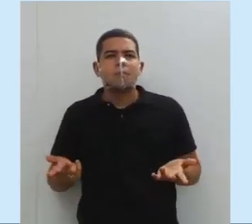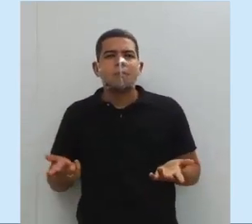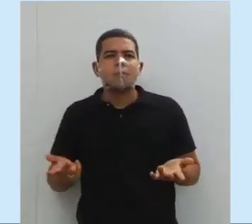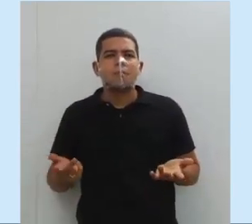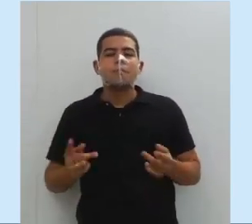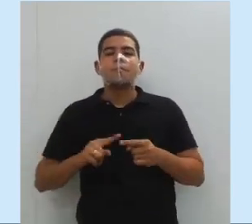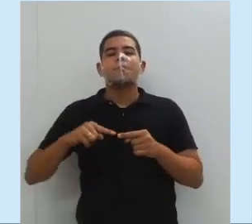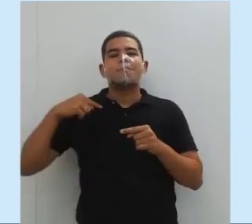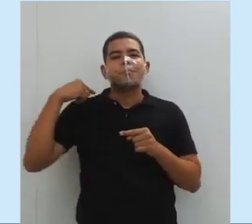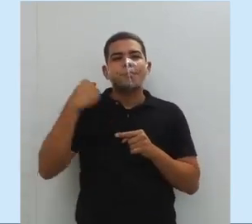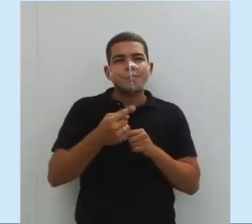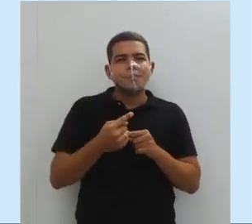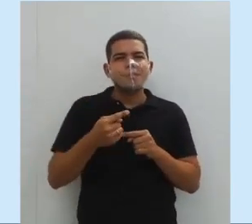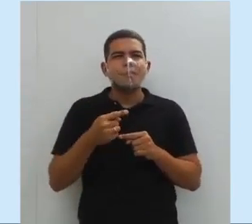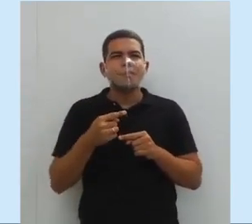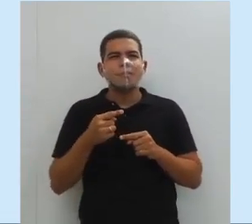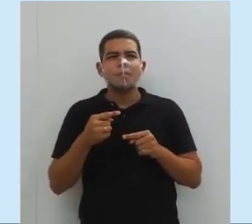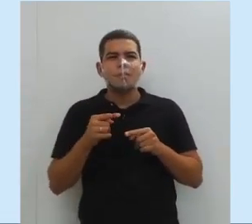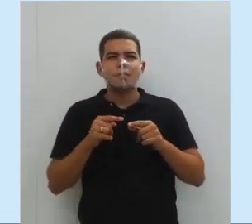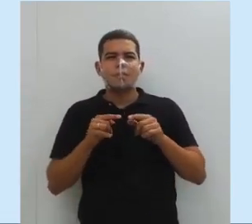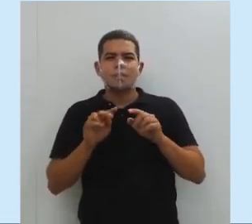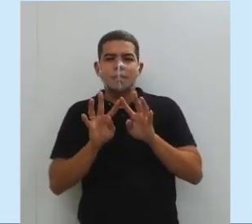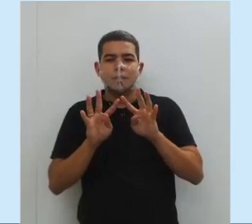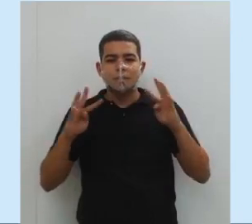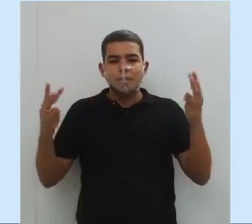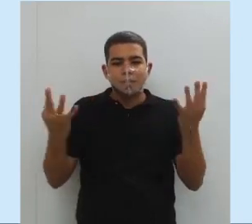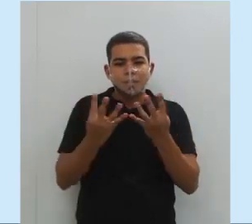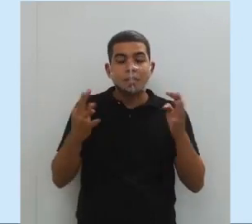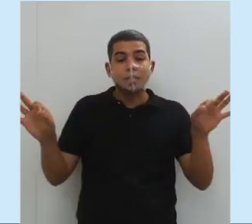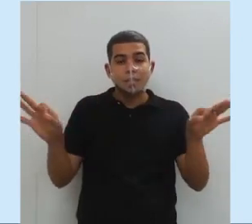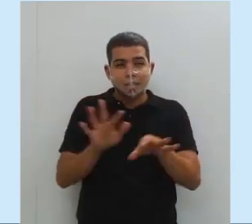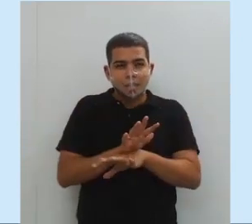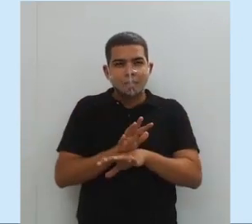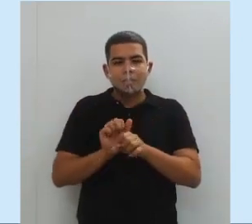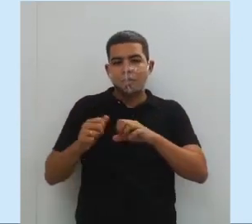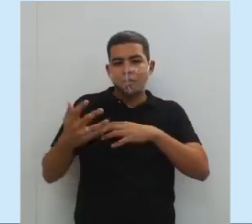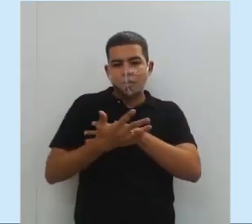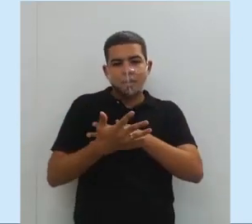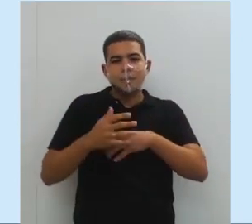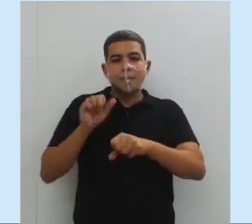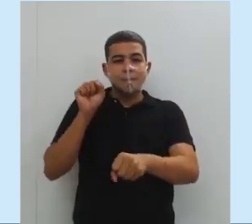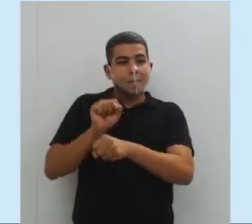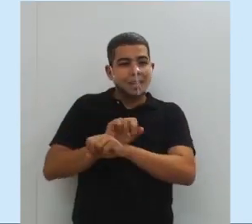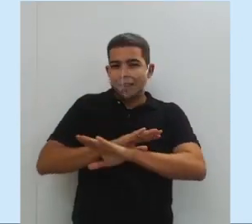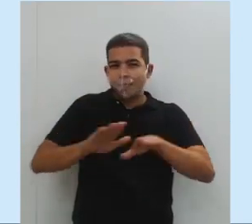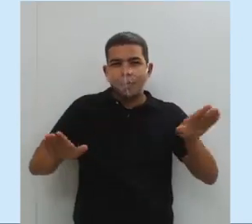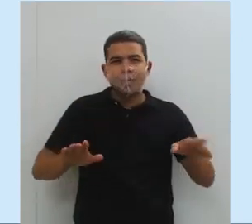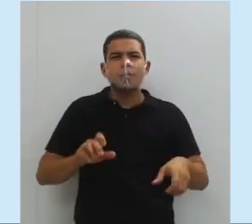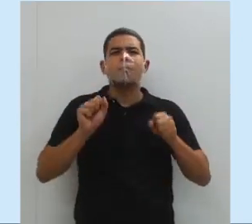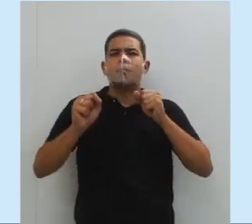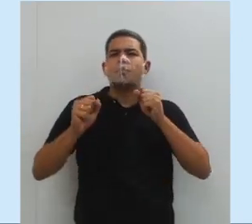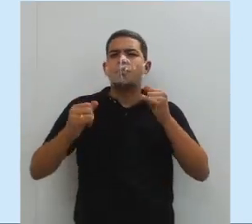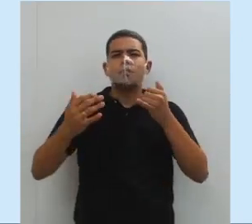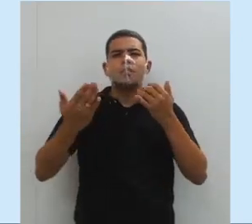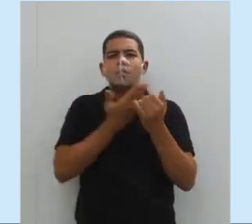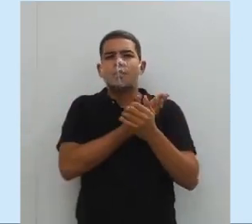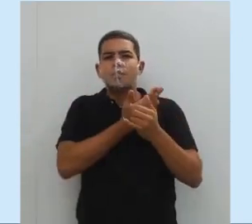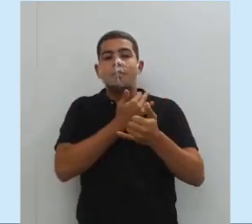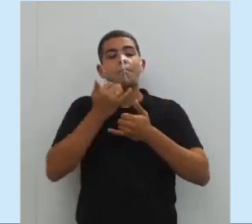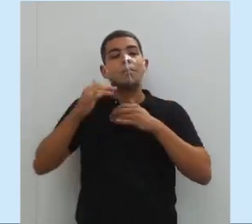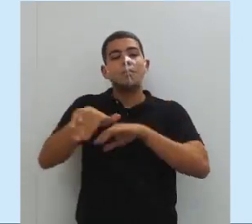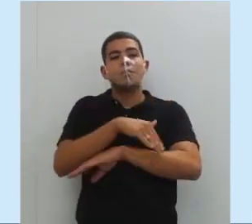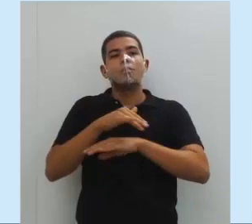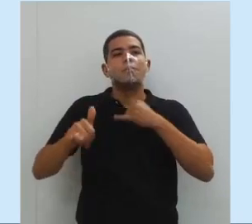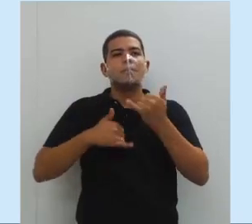né? Depois que a quarentena passar, a pandemia passar, pode ir lá brincar com seus colegas na rua, levar